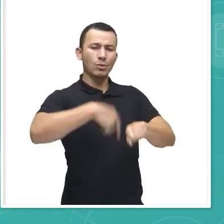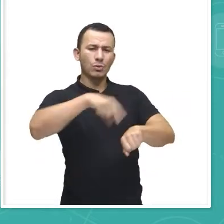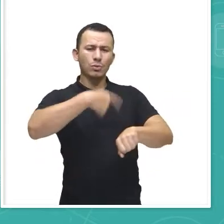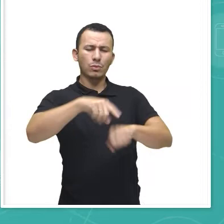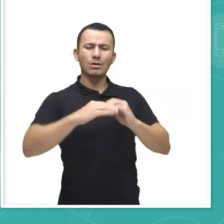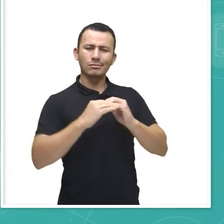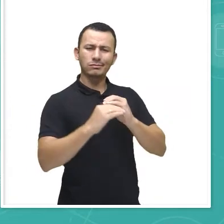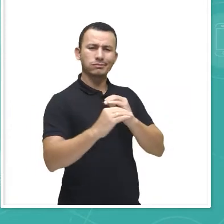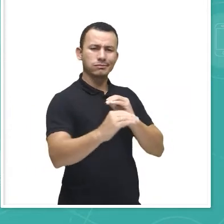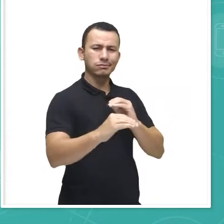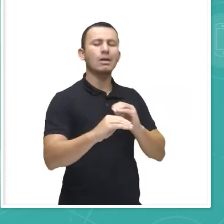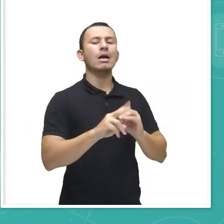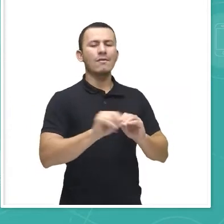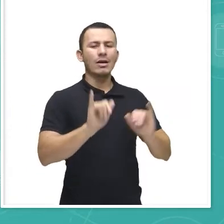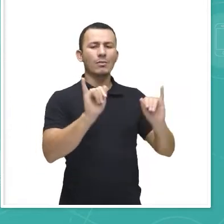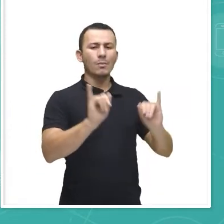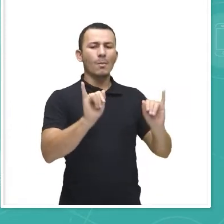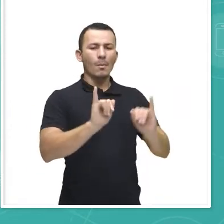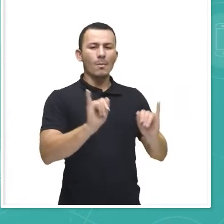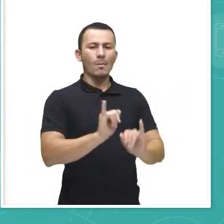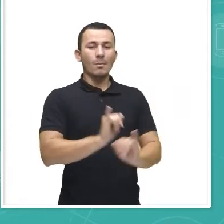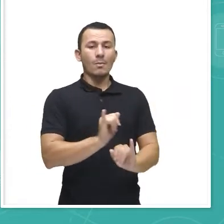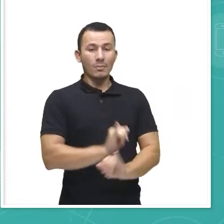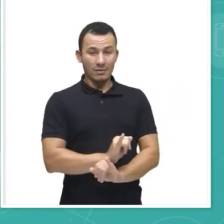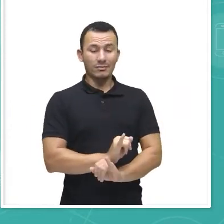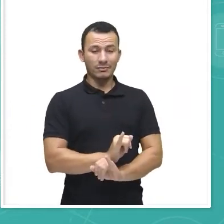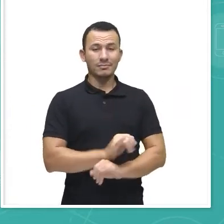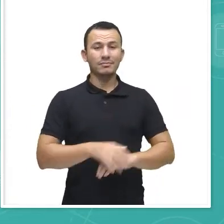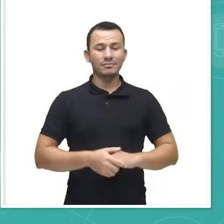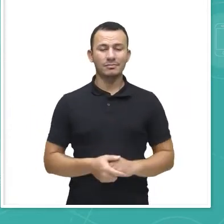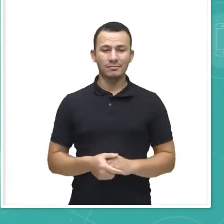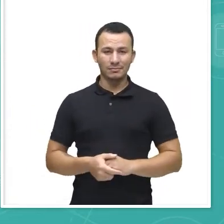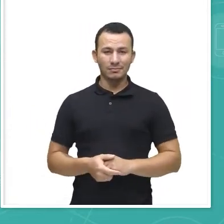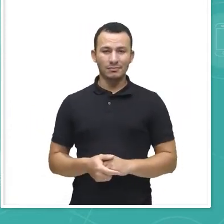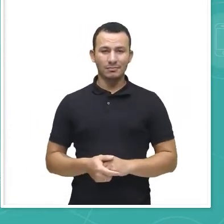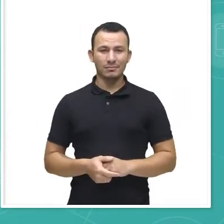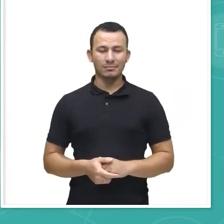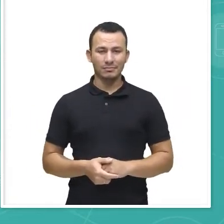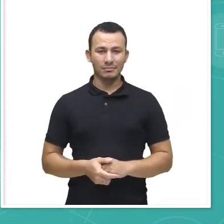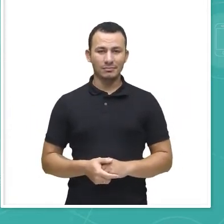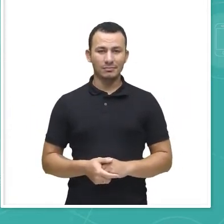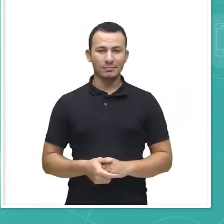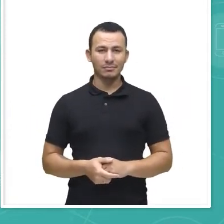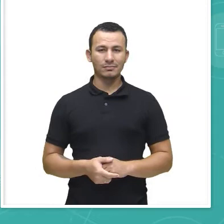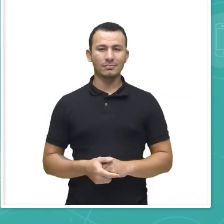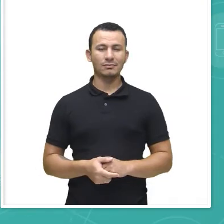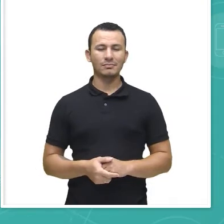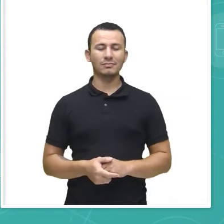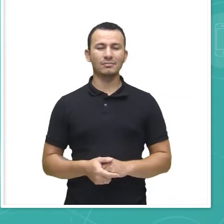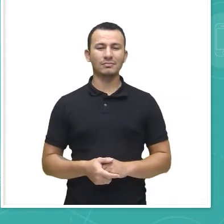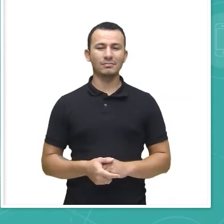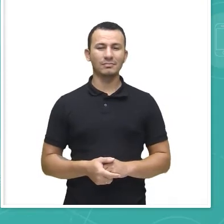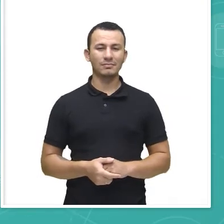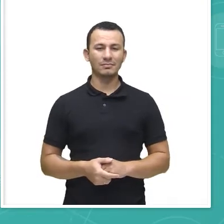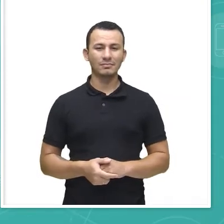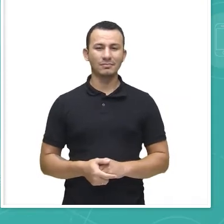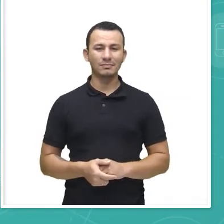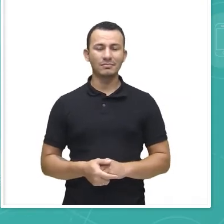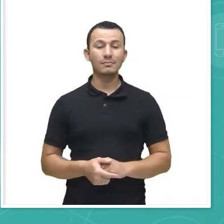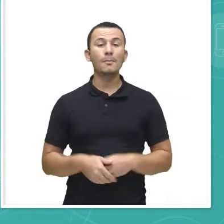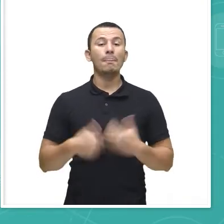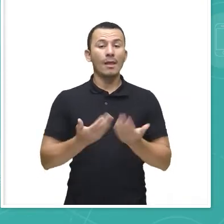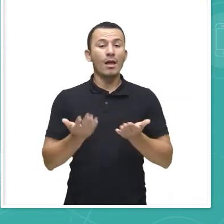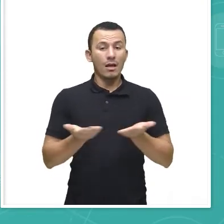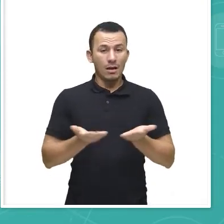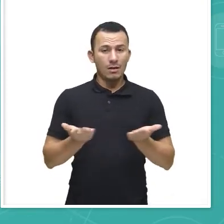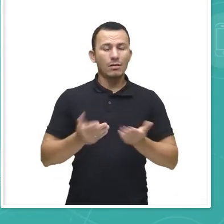repetições para você então gastar calorias e aí você emagrecer mais rápido. Aí agora vamos